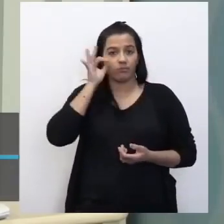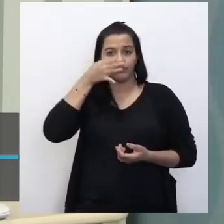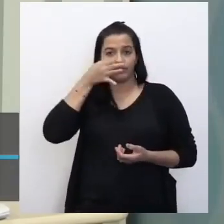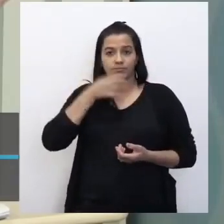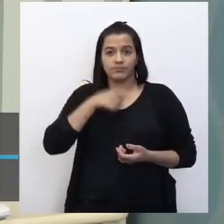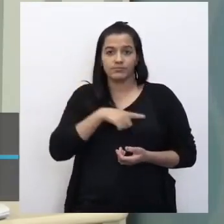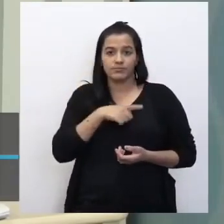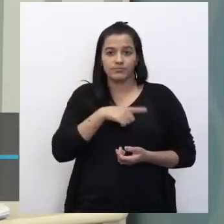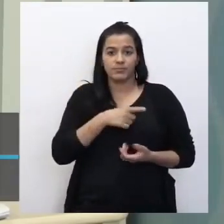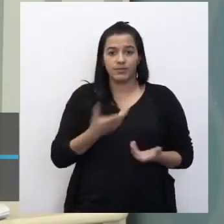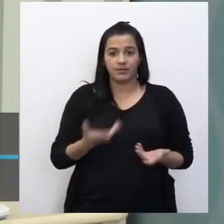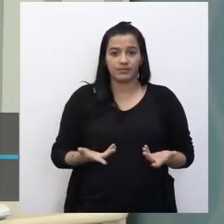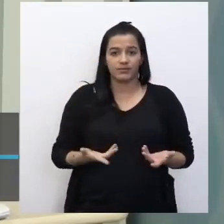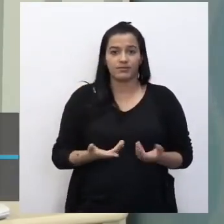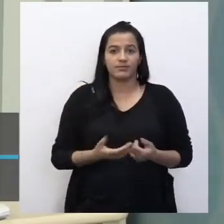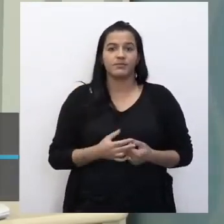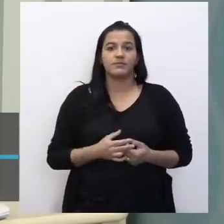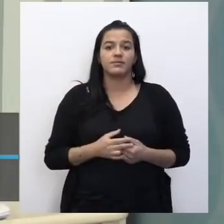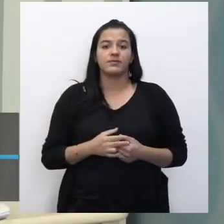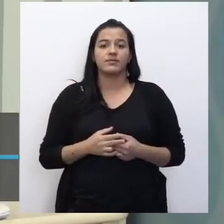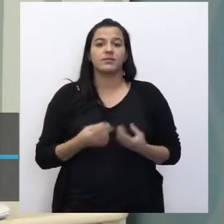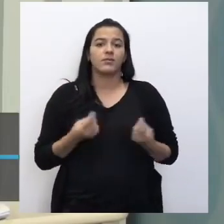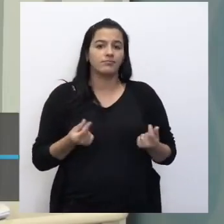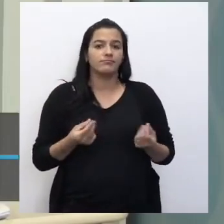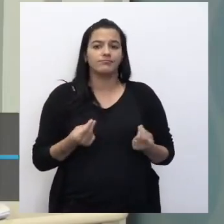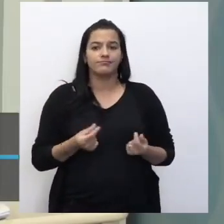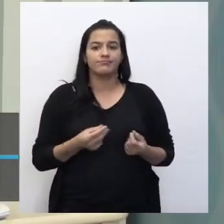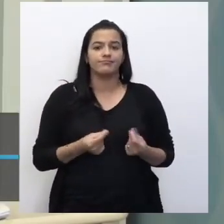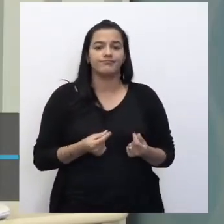humanidade pisa na Terra, é pouquíssimo tempo. E